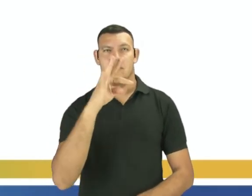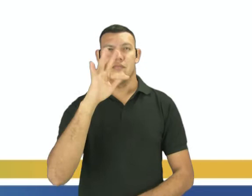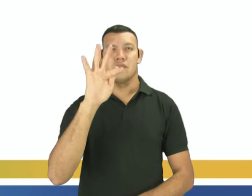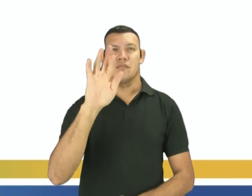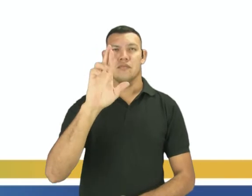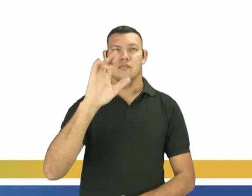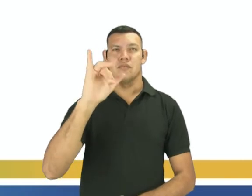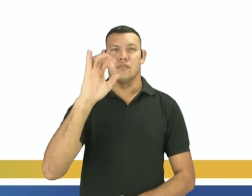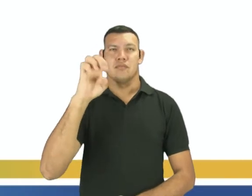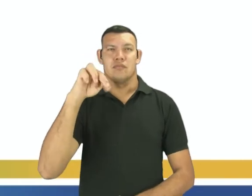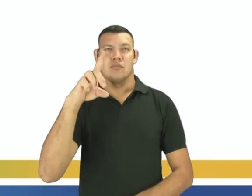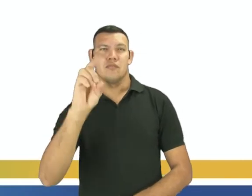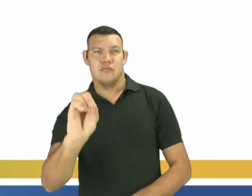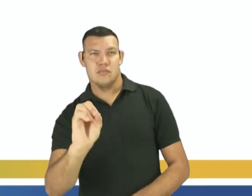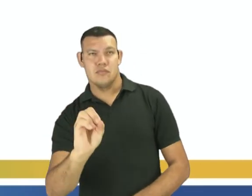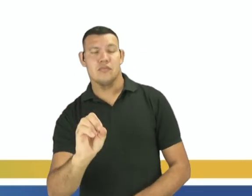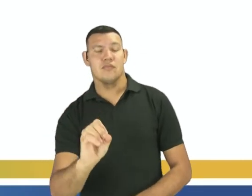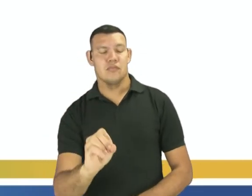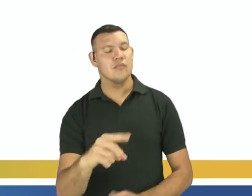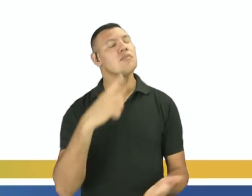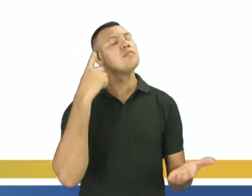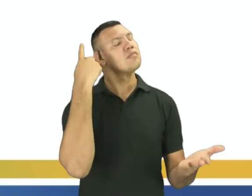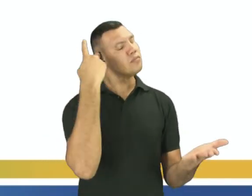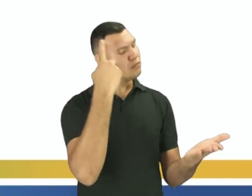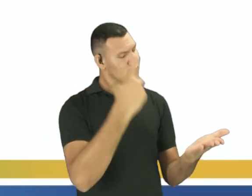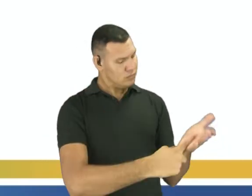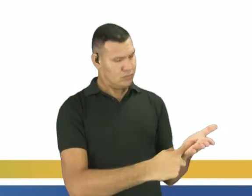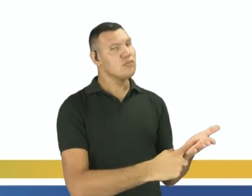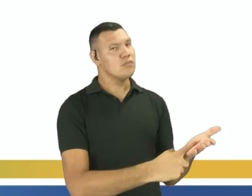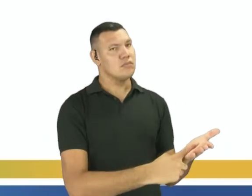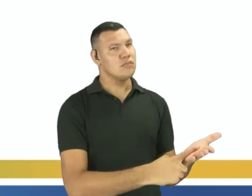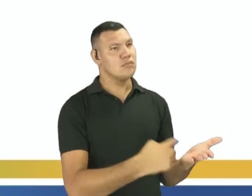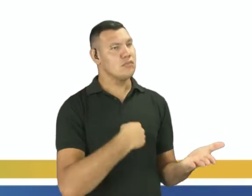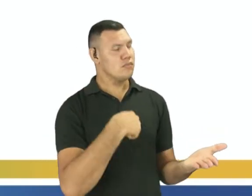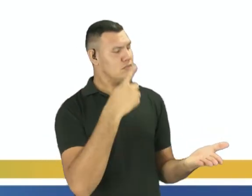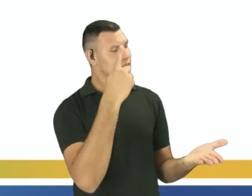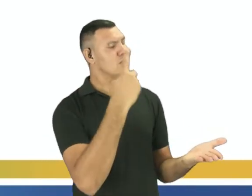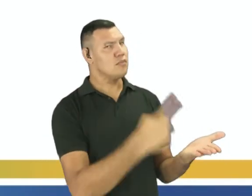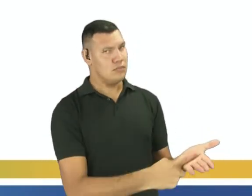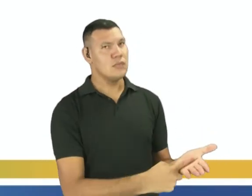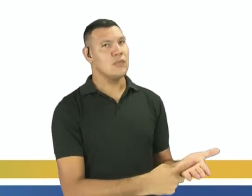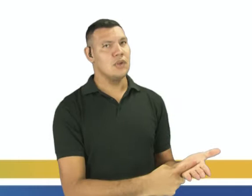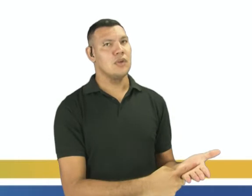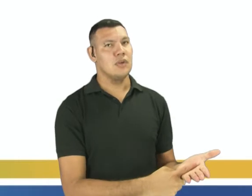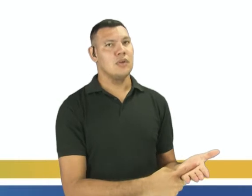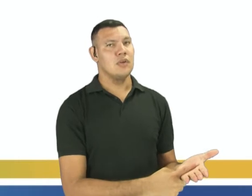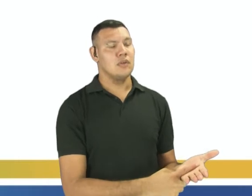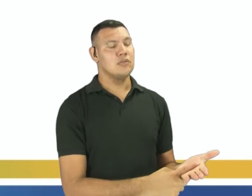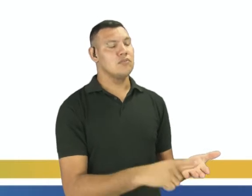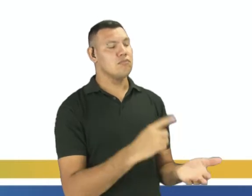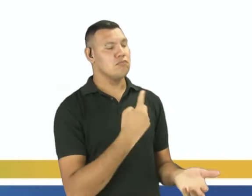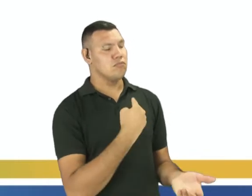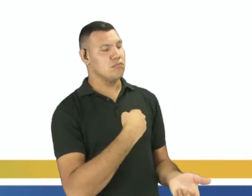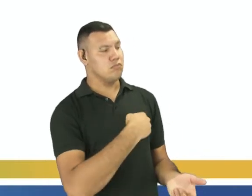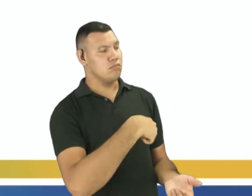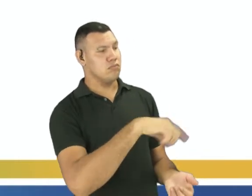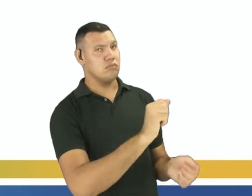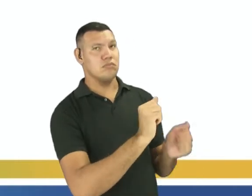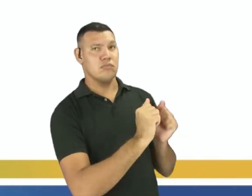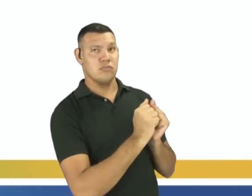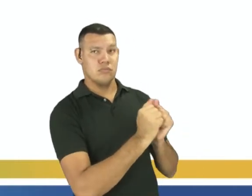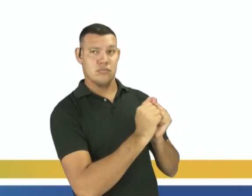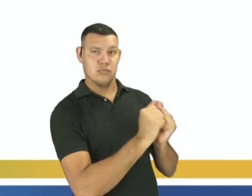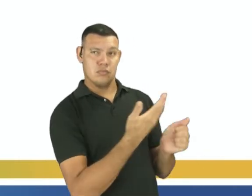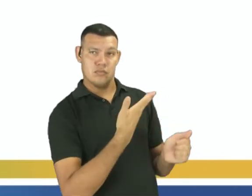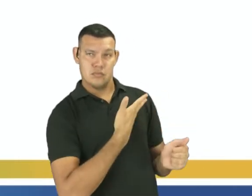verbo agree, que é o verbo concordar. Eu concordo, tradução da frase, eu concordo ir para a festa com meu